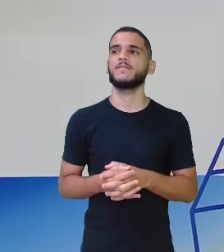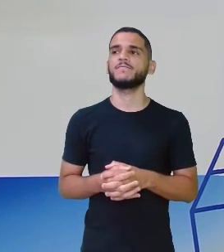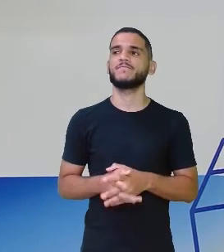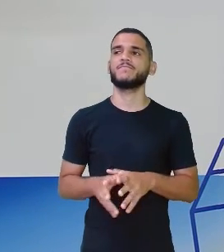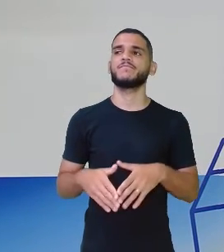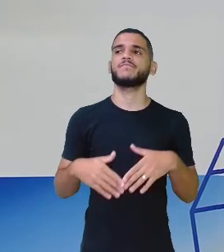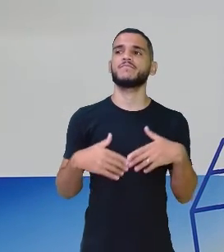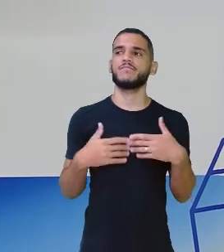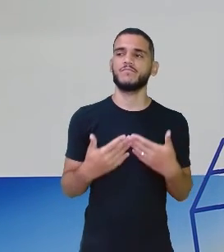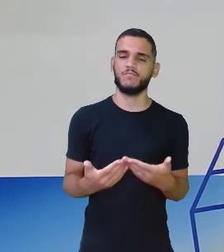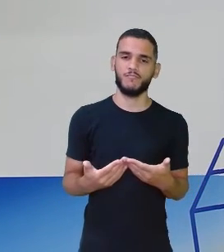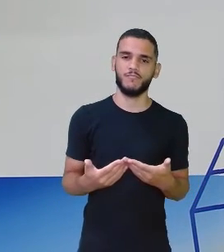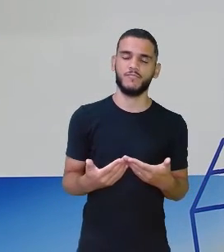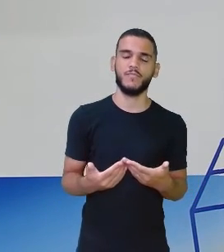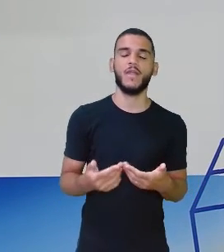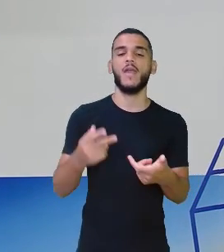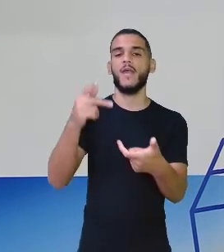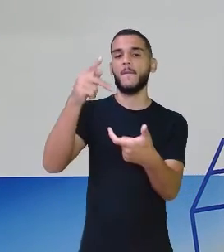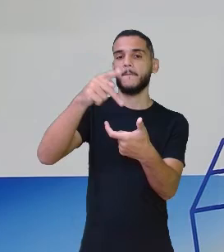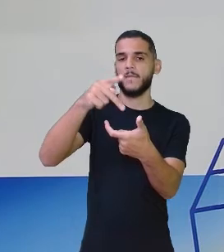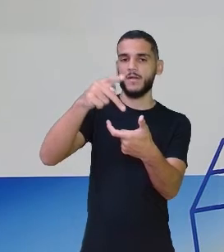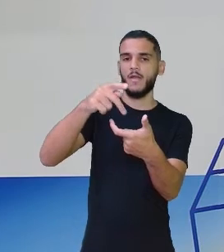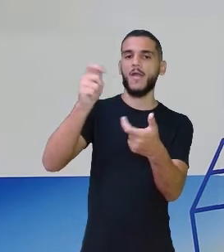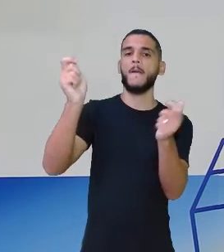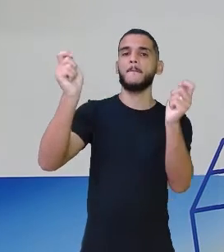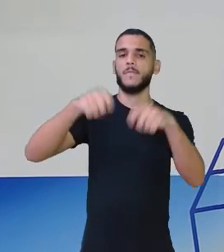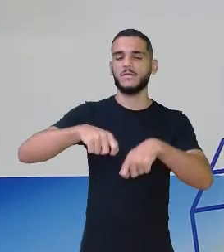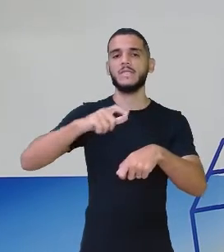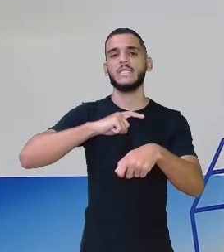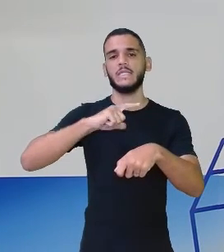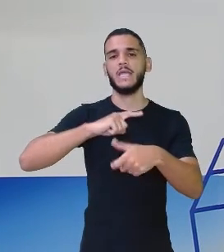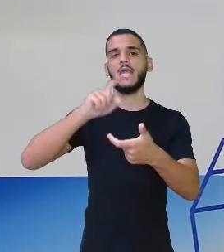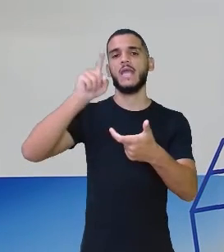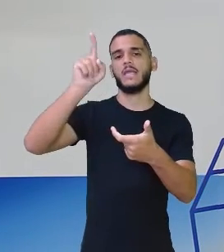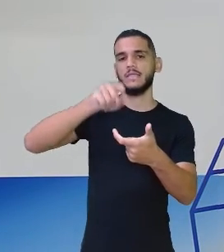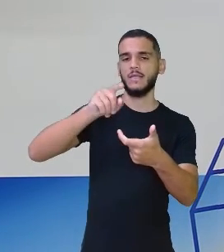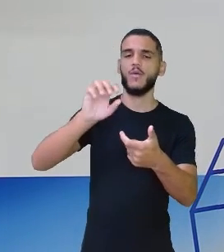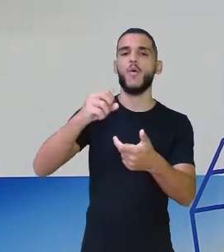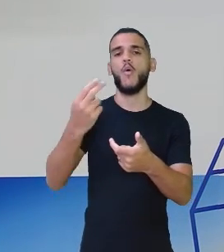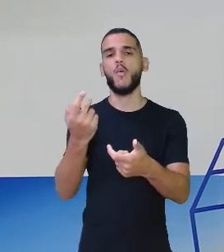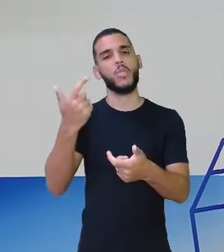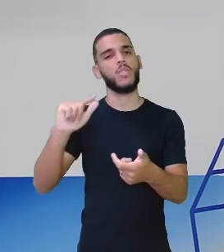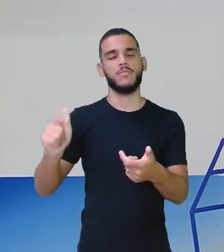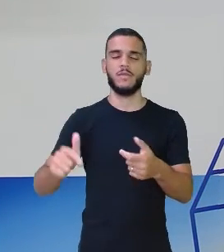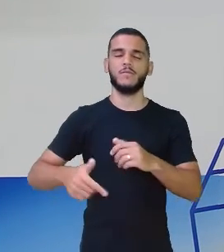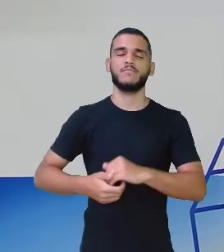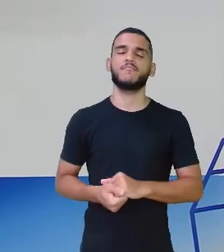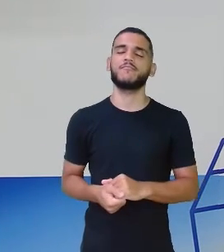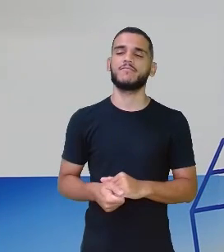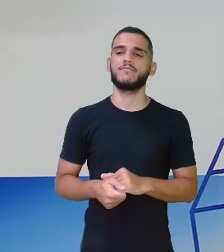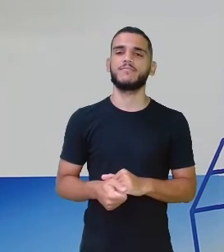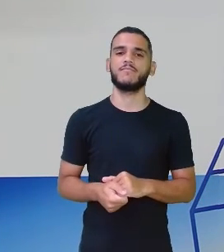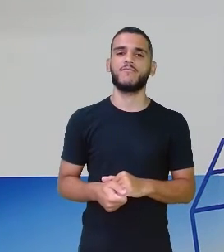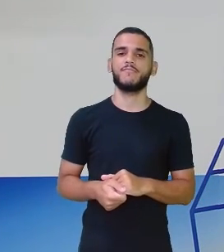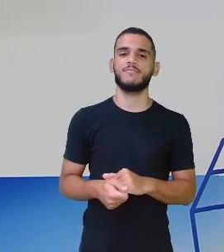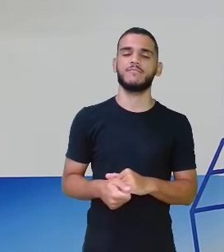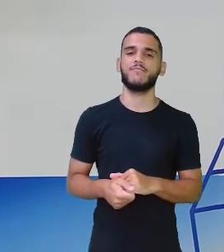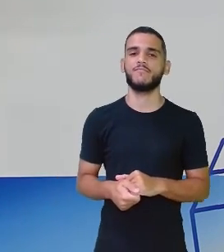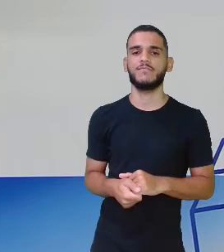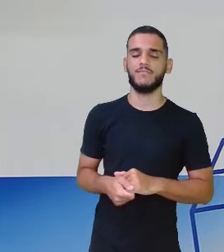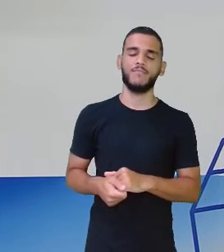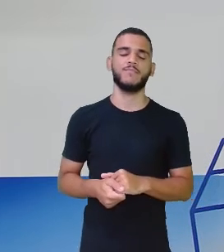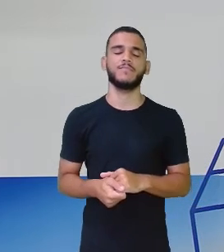palavras paroxítonas podem ou não ser acentuadas, como eu falei. Se a